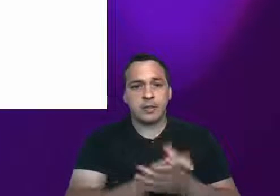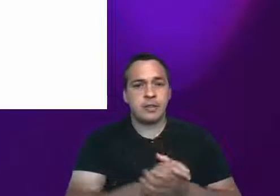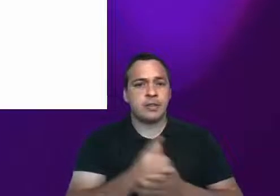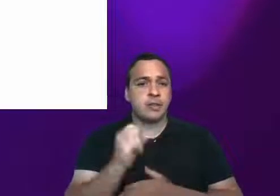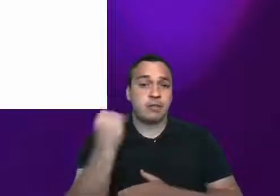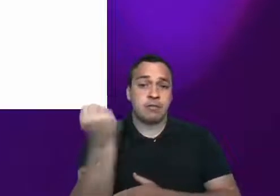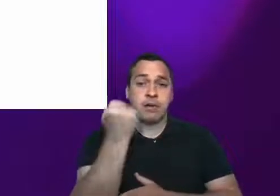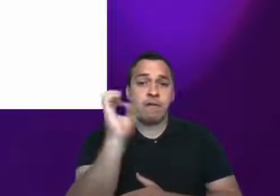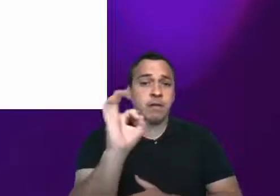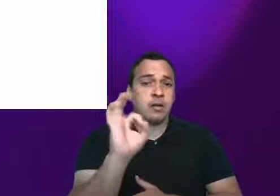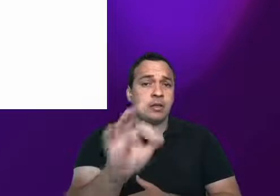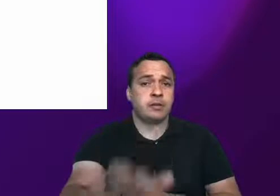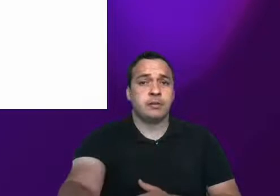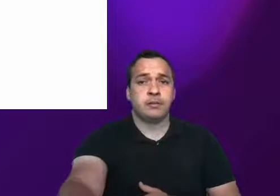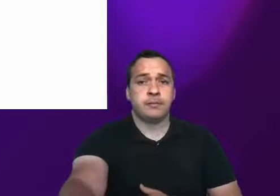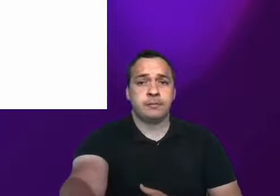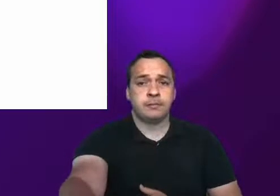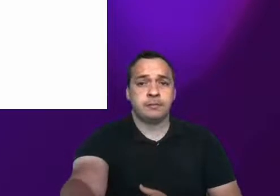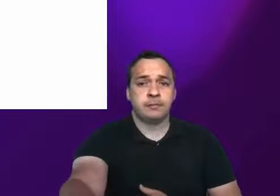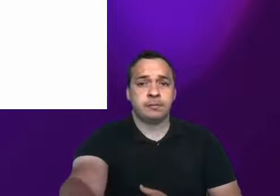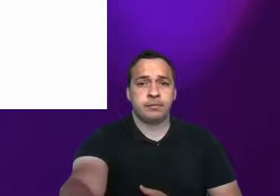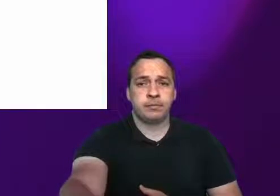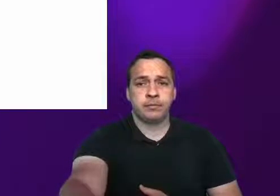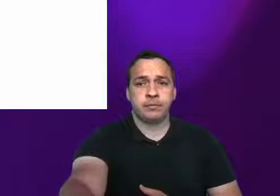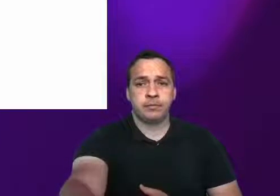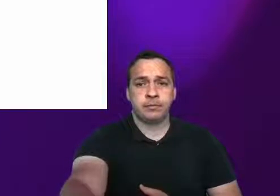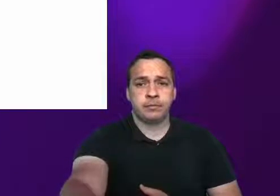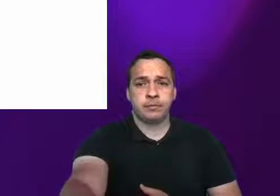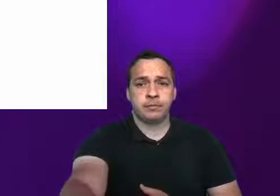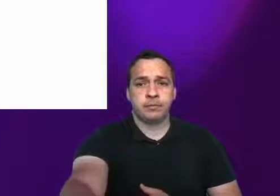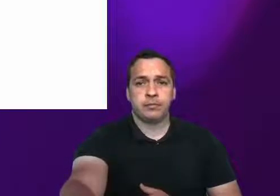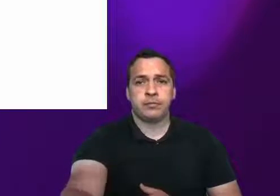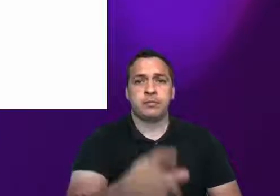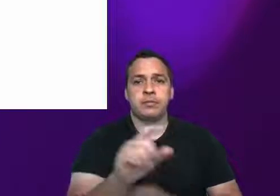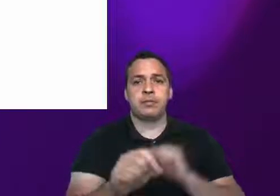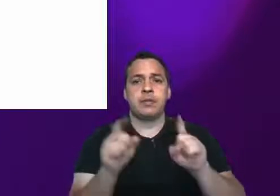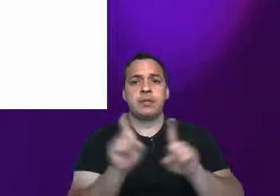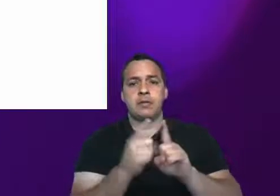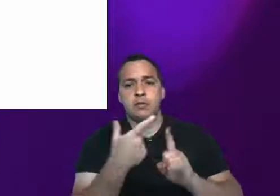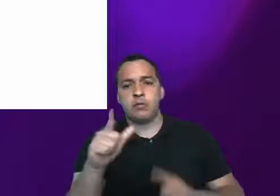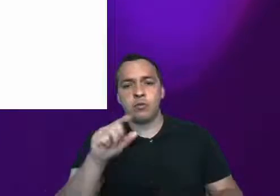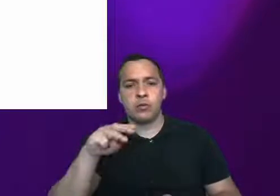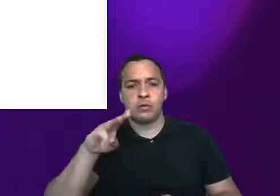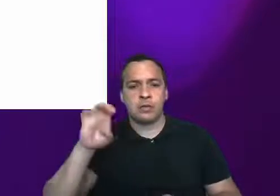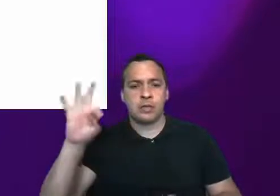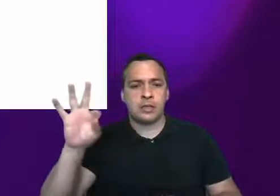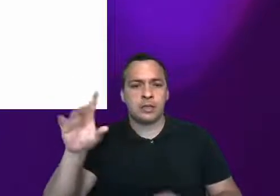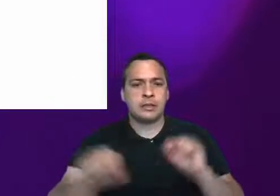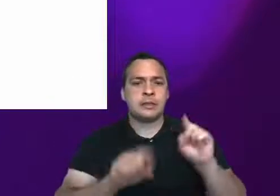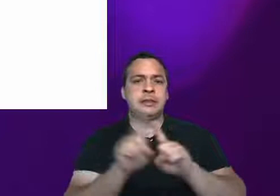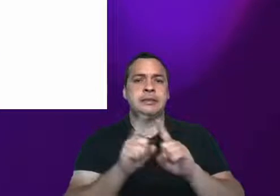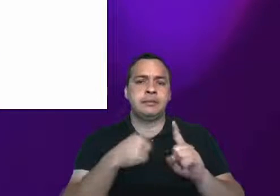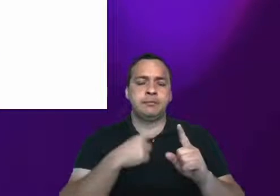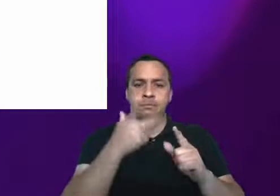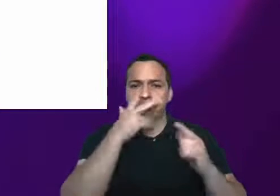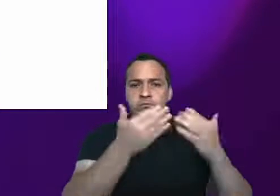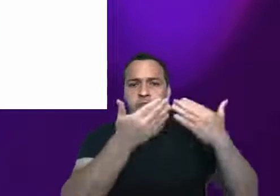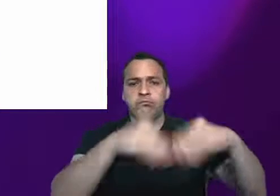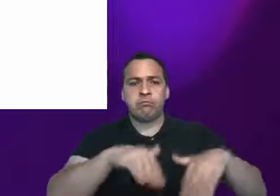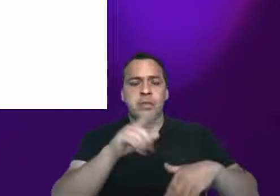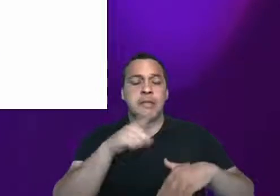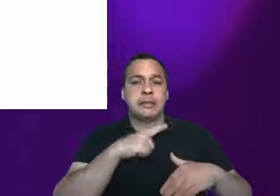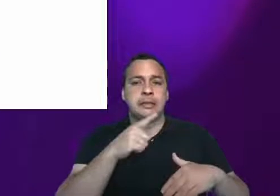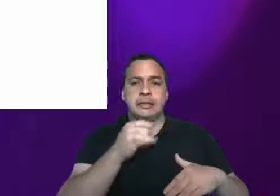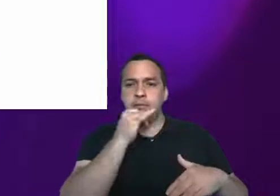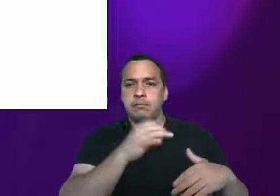grave a ponto de precisar ir para o transplante pelo MELD. Então, eles ainda estão compensados, mas pelo